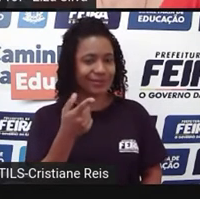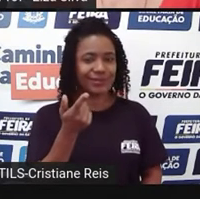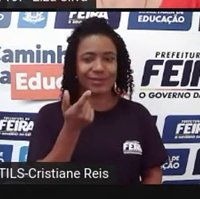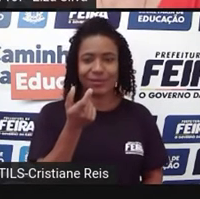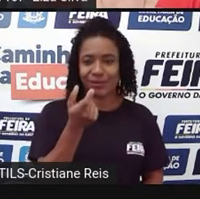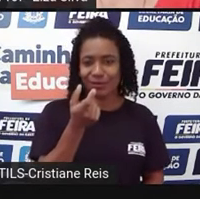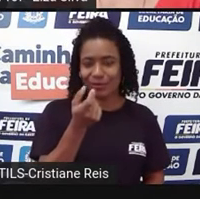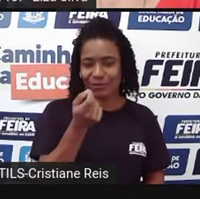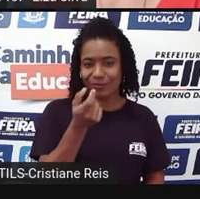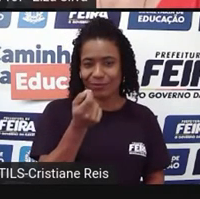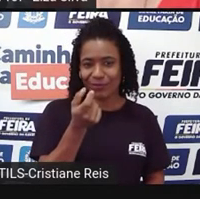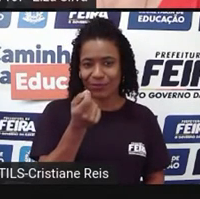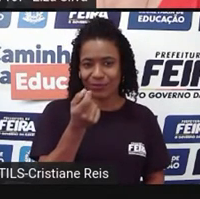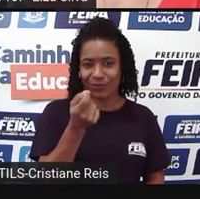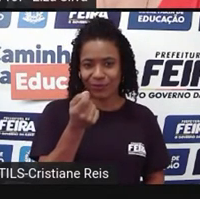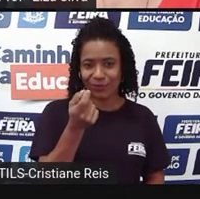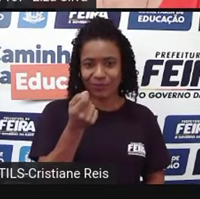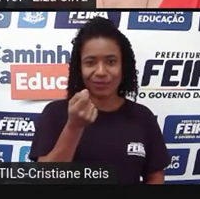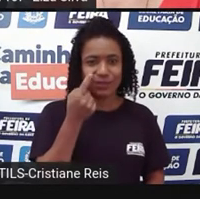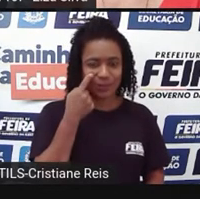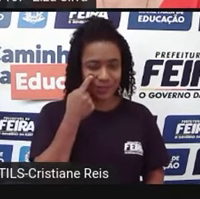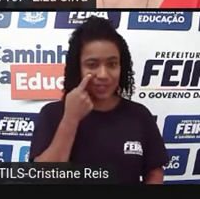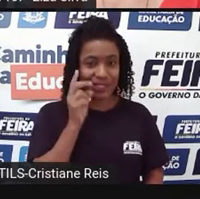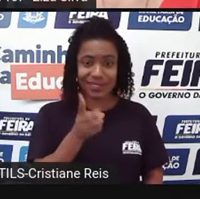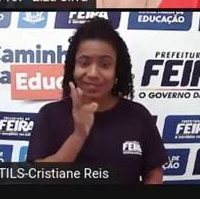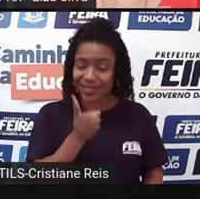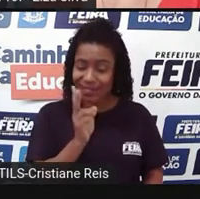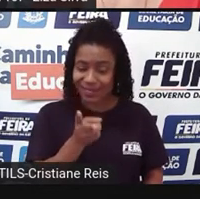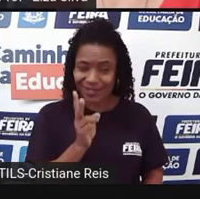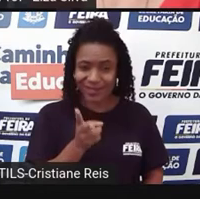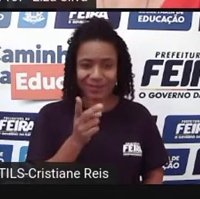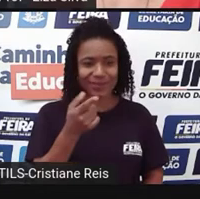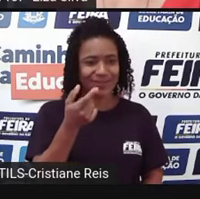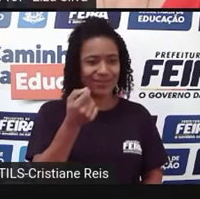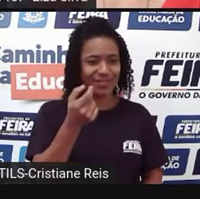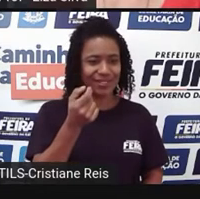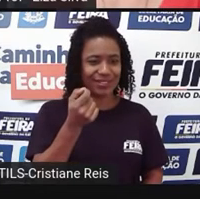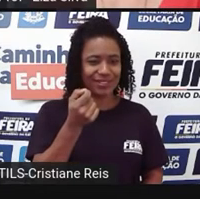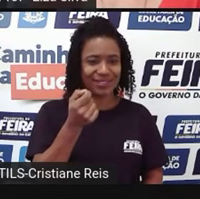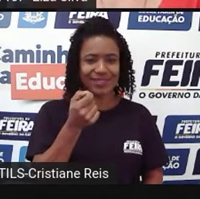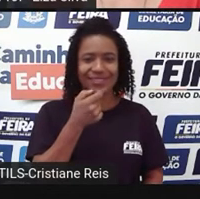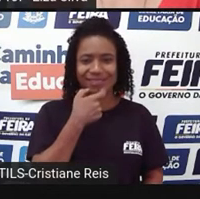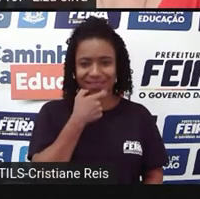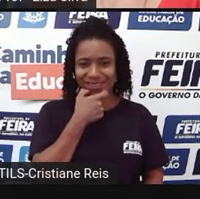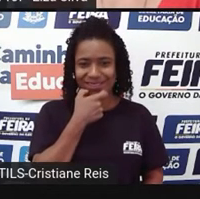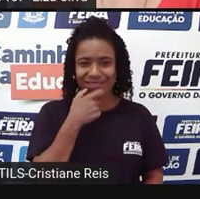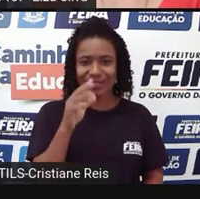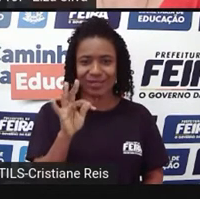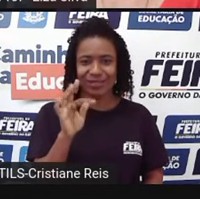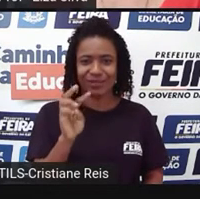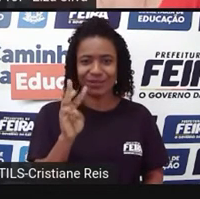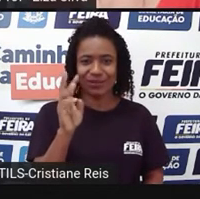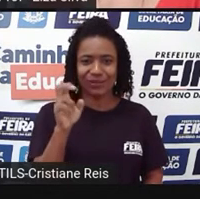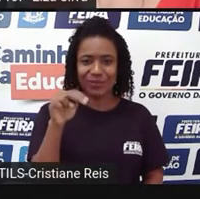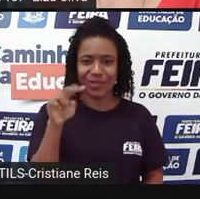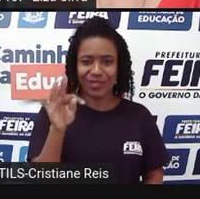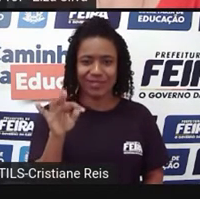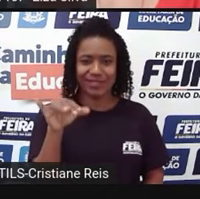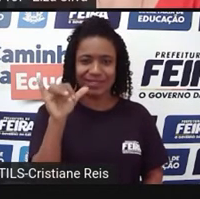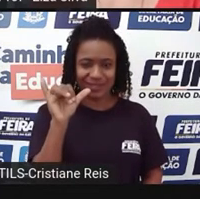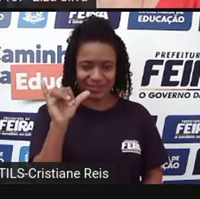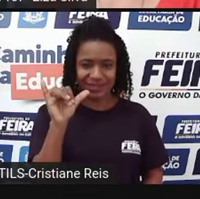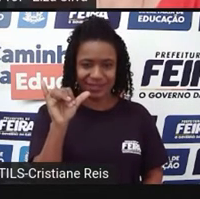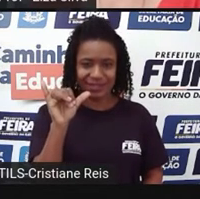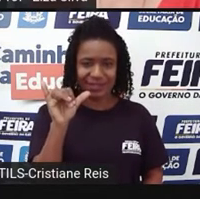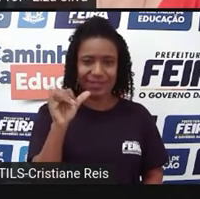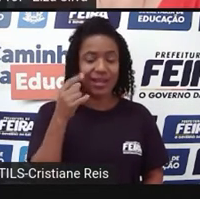Será sempre o número 20 tio n Oi e o número ordinal será o próximo número um que é